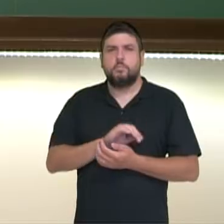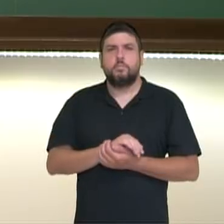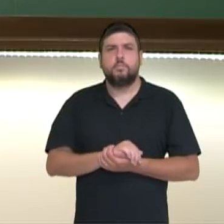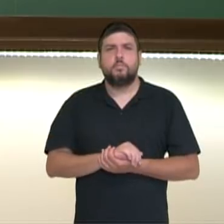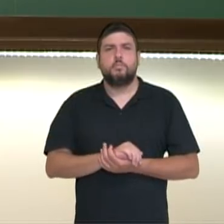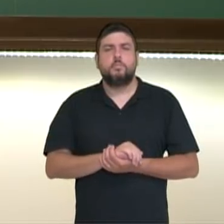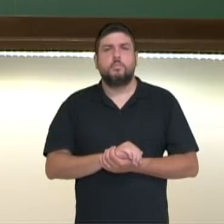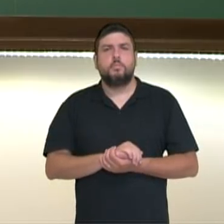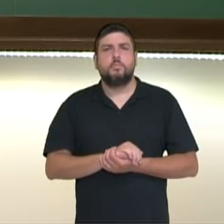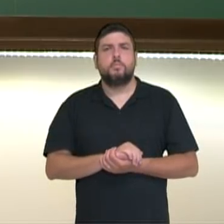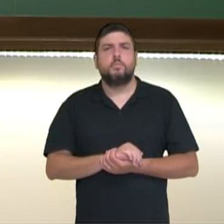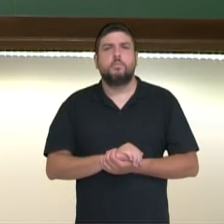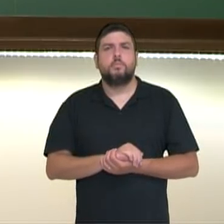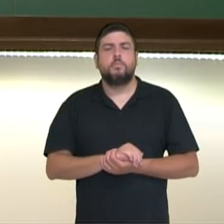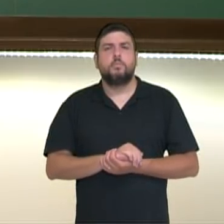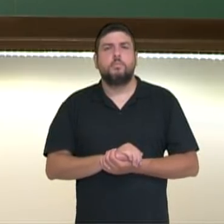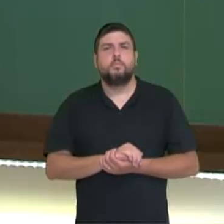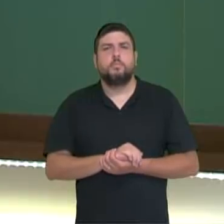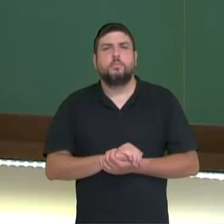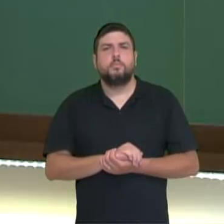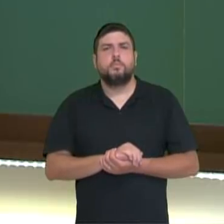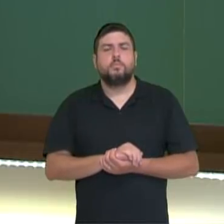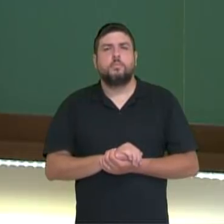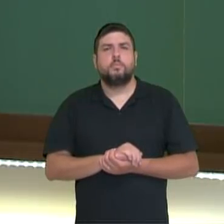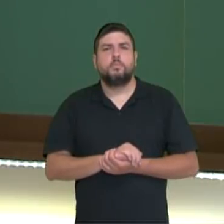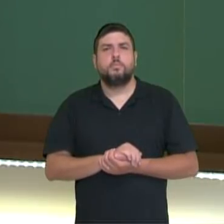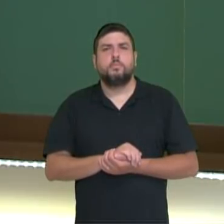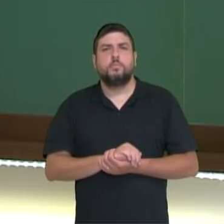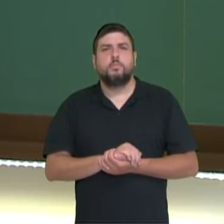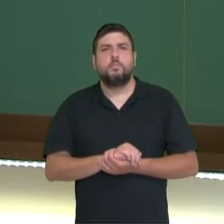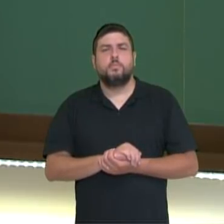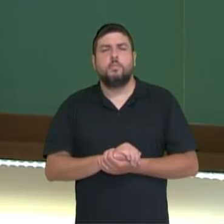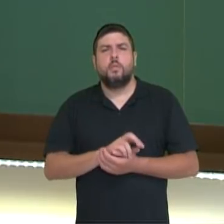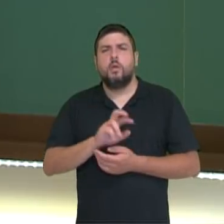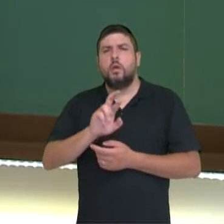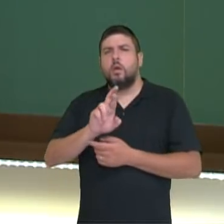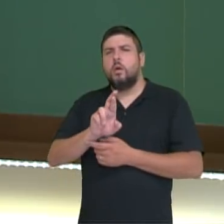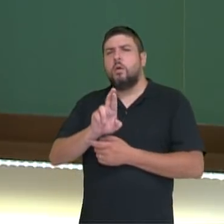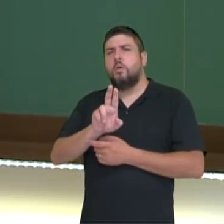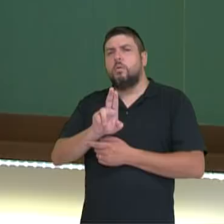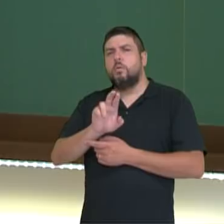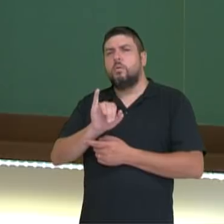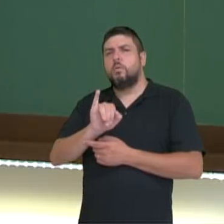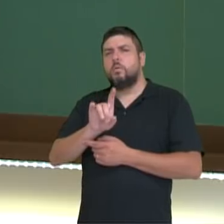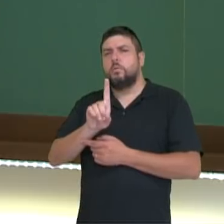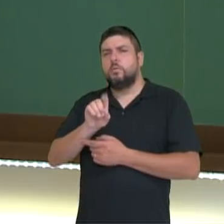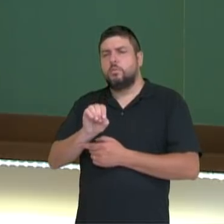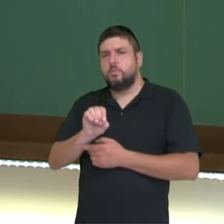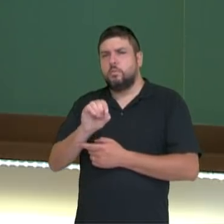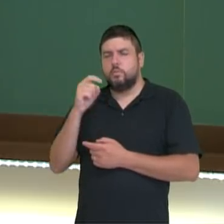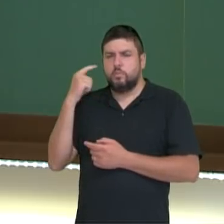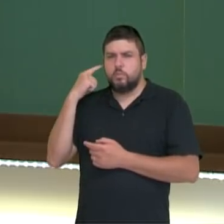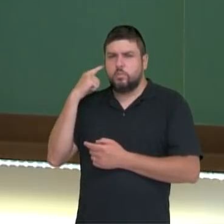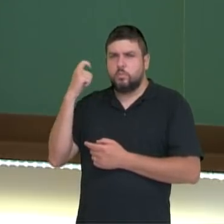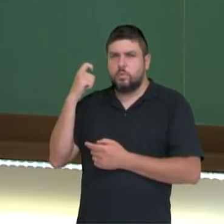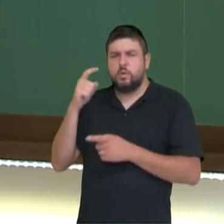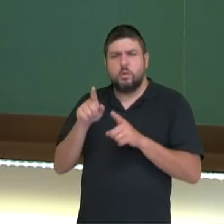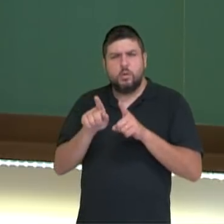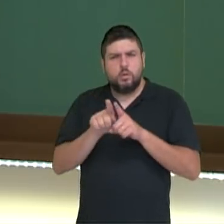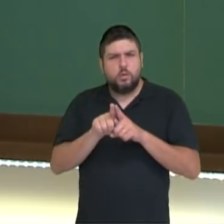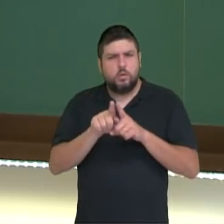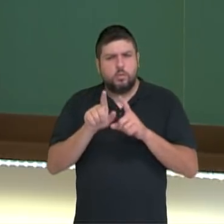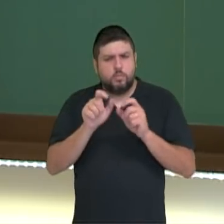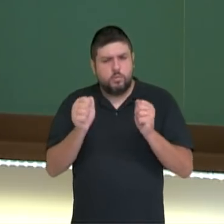Bom, e o ruído? Você acha que o ruído, ele faz parte da música?